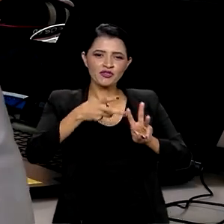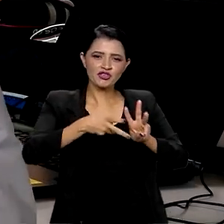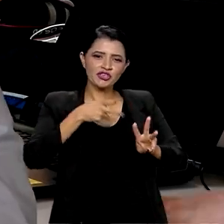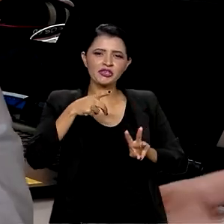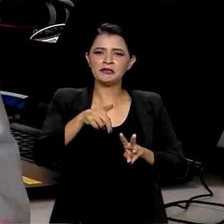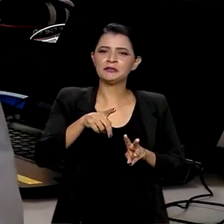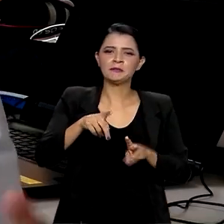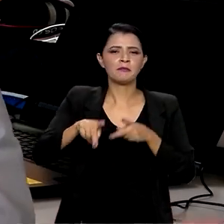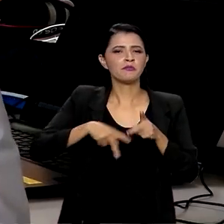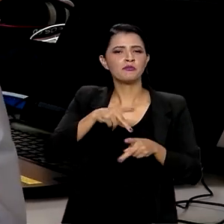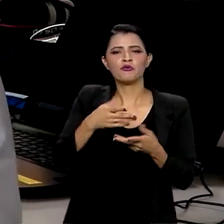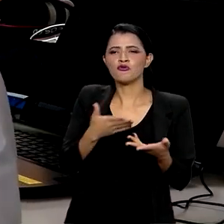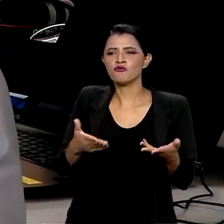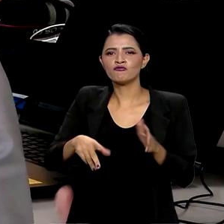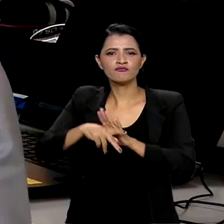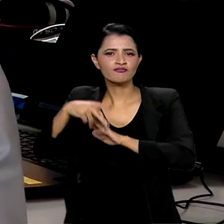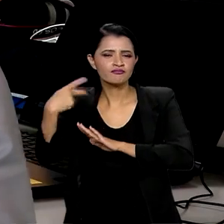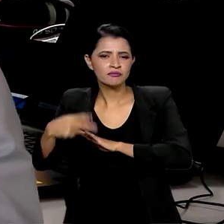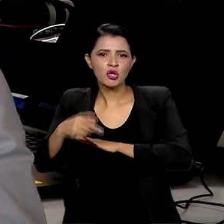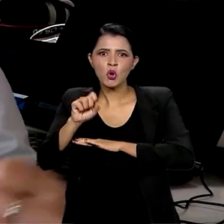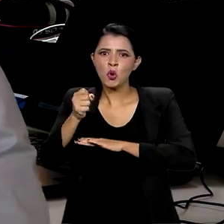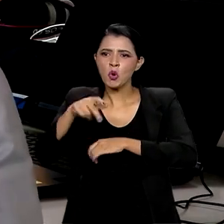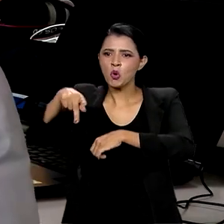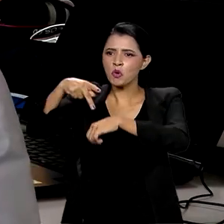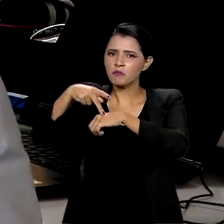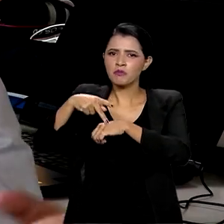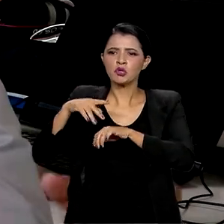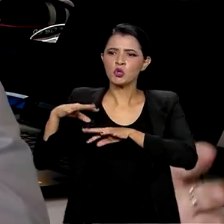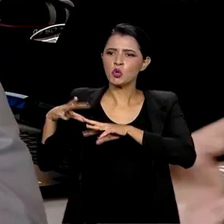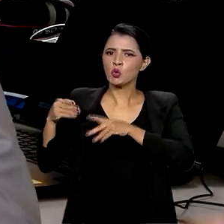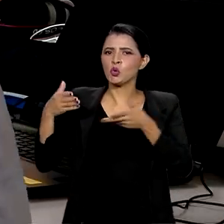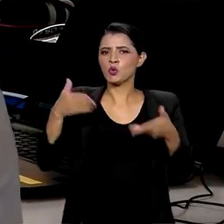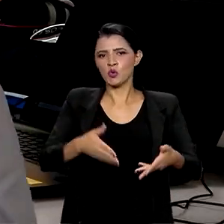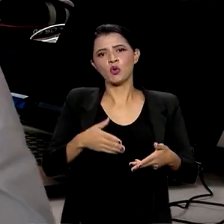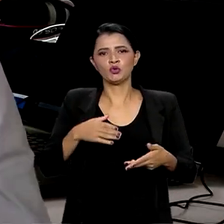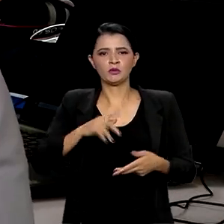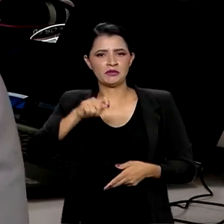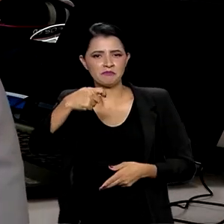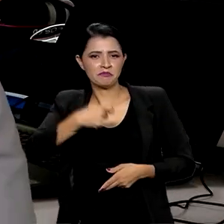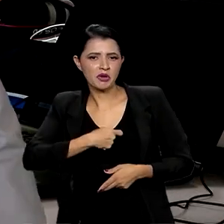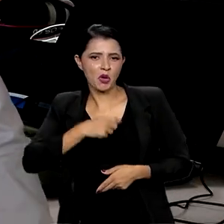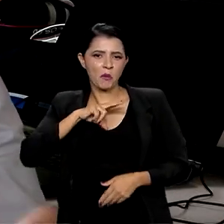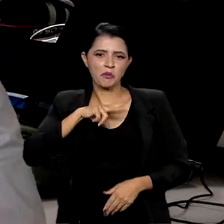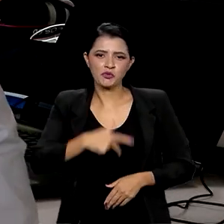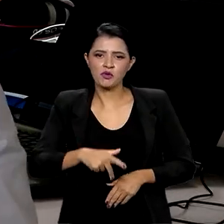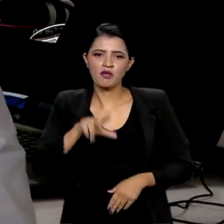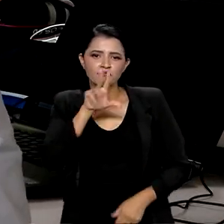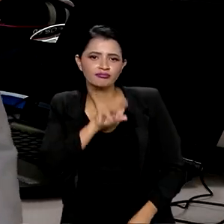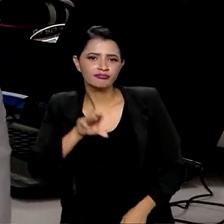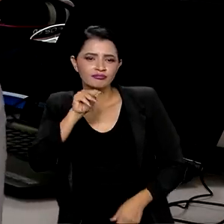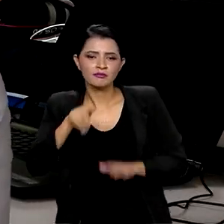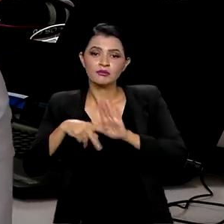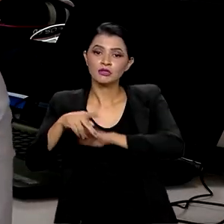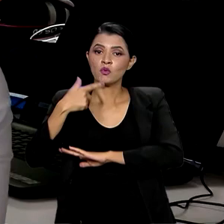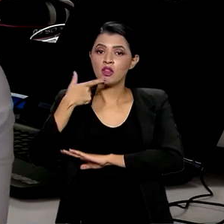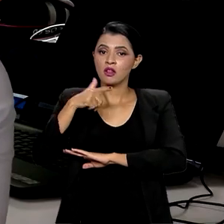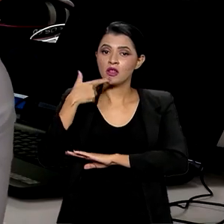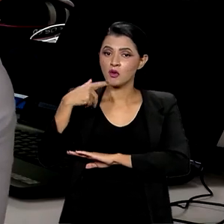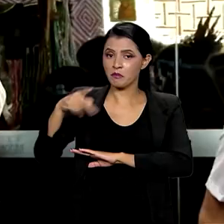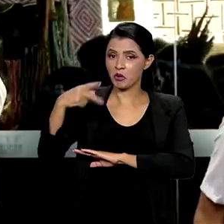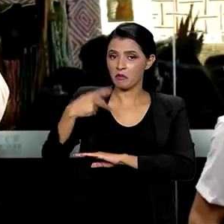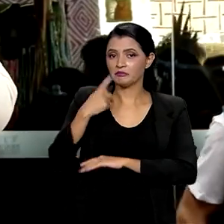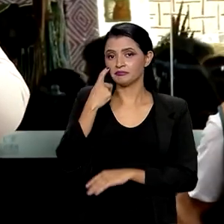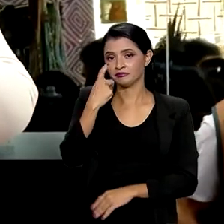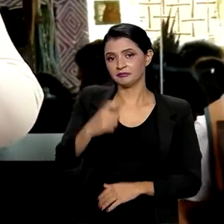povos da 8 países, todos acá falando espanhol, português e suas línguas. Muito